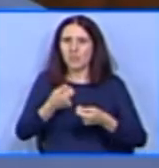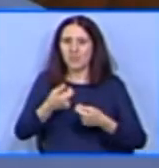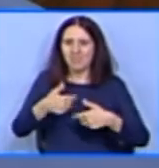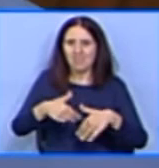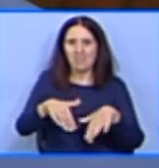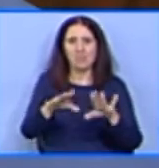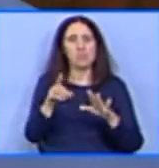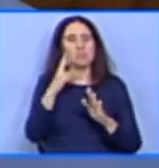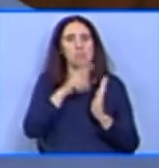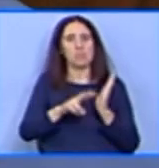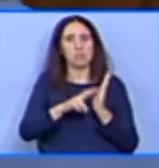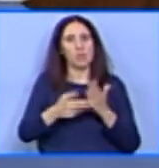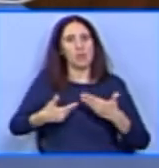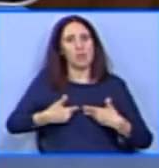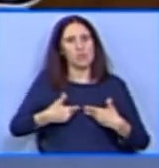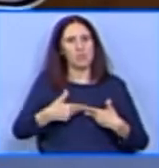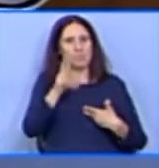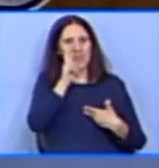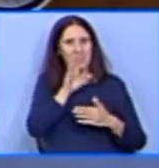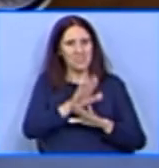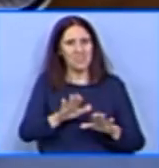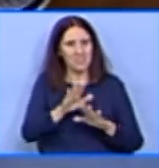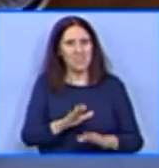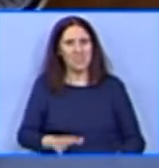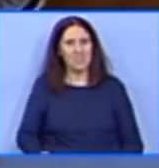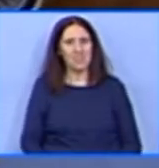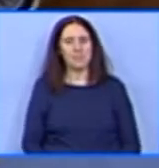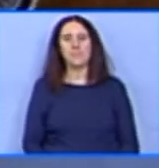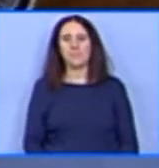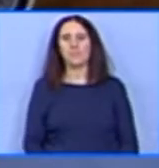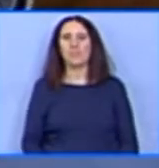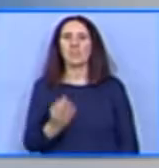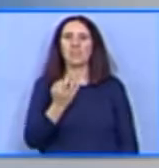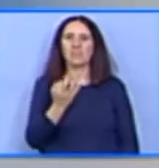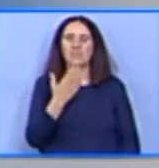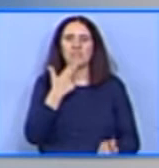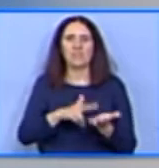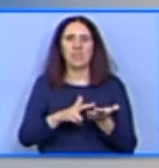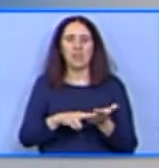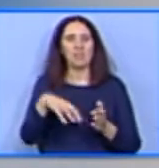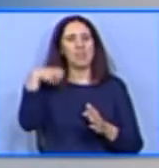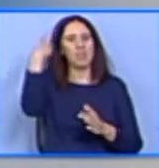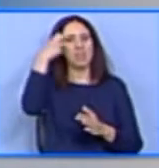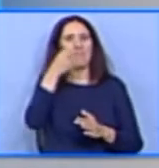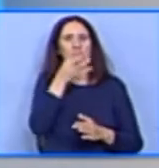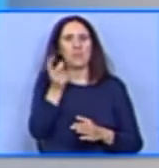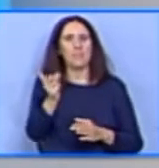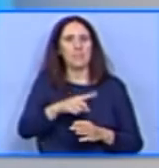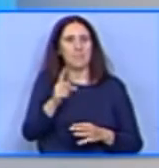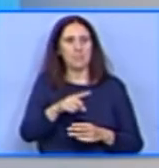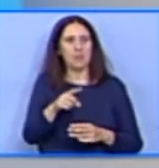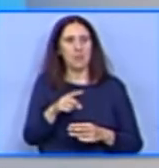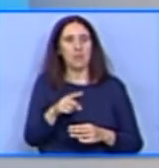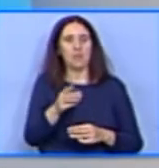a leitura ajuda a respirar mais devagar, não é? É verdade. Essa é uma das coisas. Falamos tanto da fruição e na voracidade,